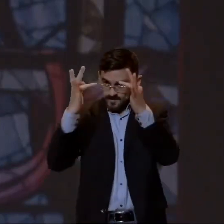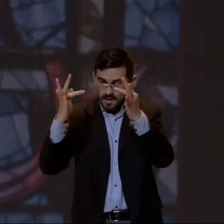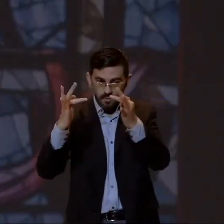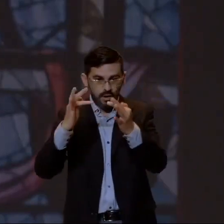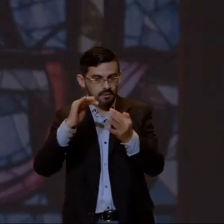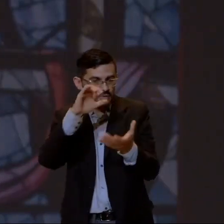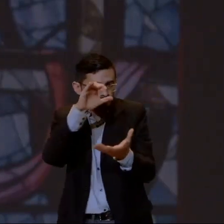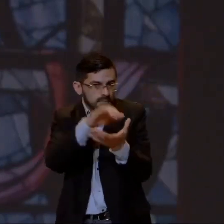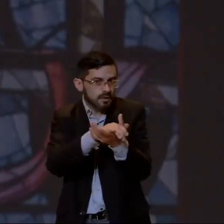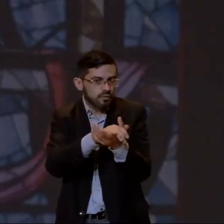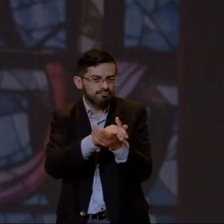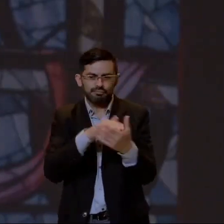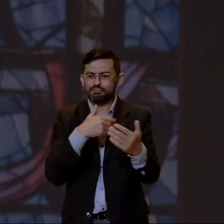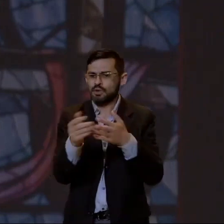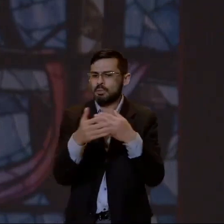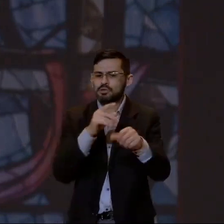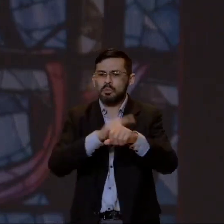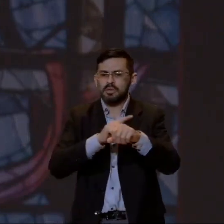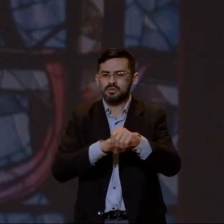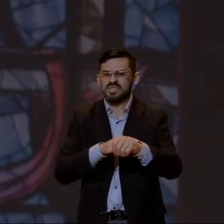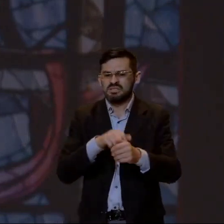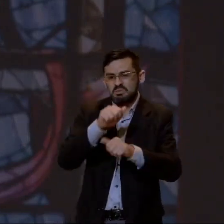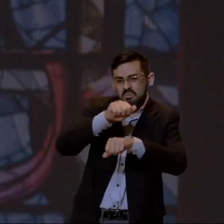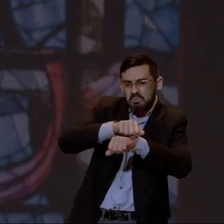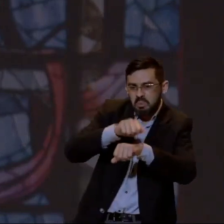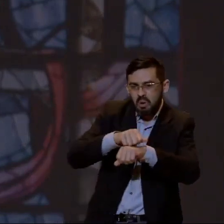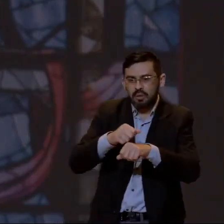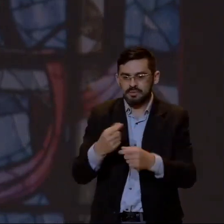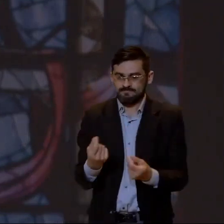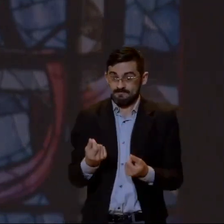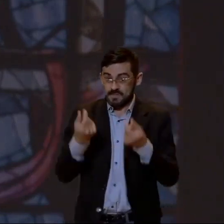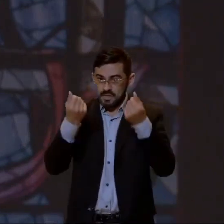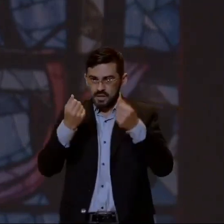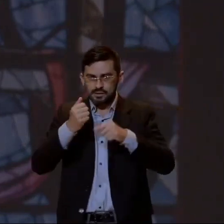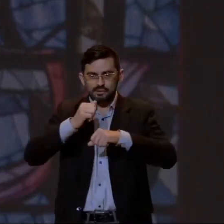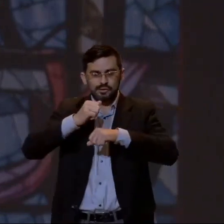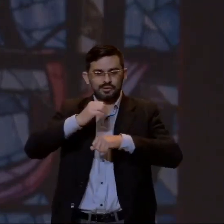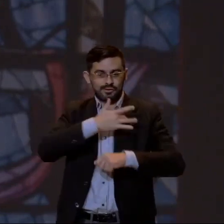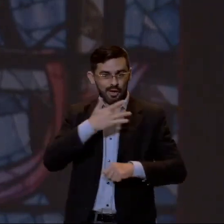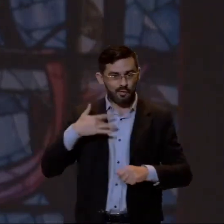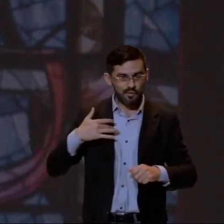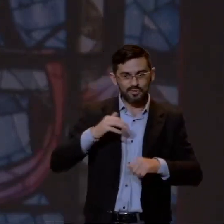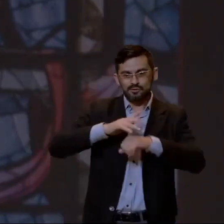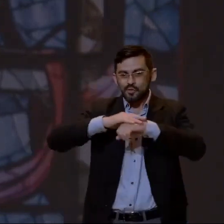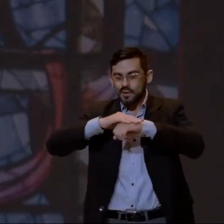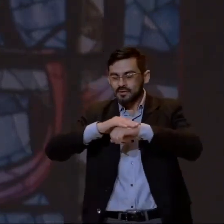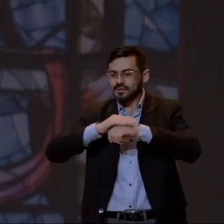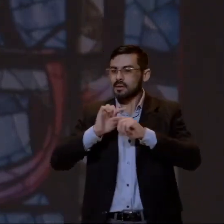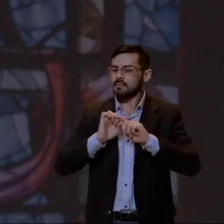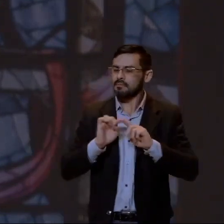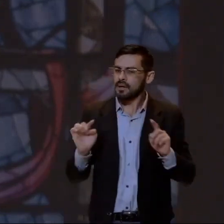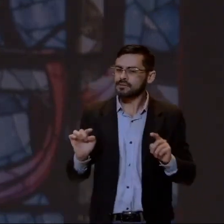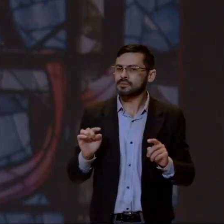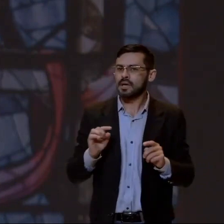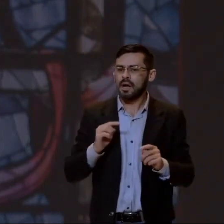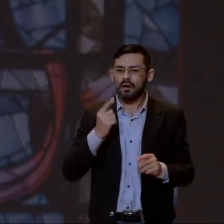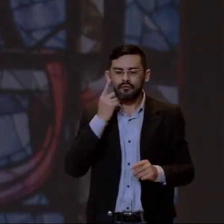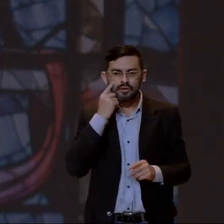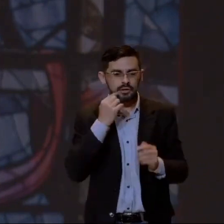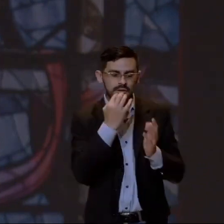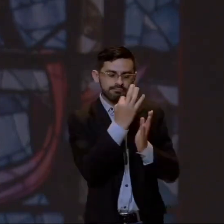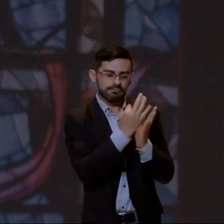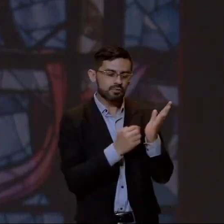saúde e na doença, na riqueza, na pobreza, em toda e qualquer circunstância. Mas quando eu olho para a vida de